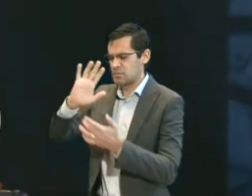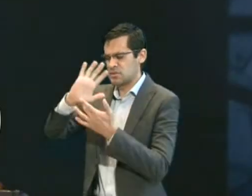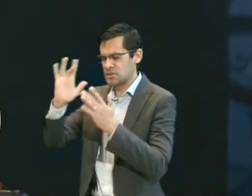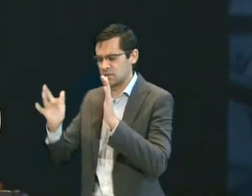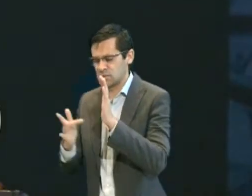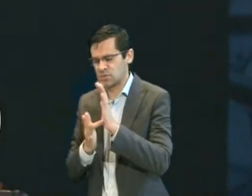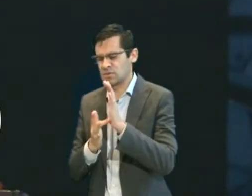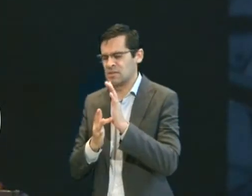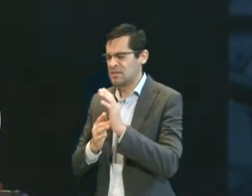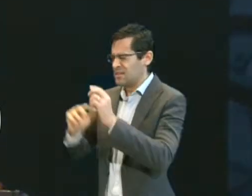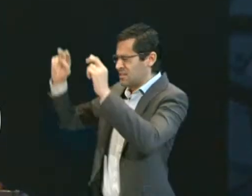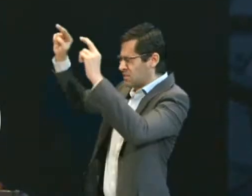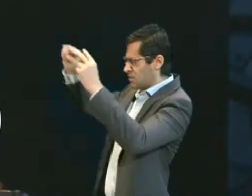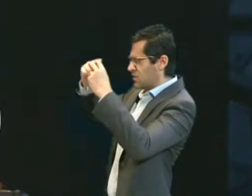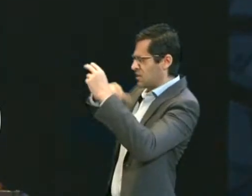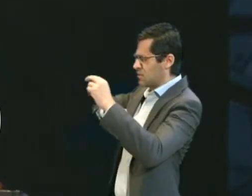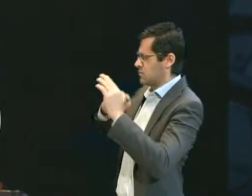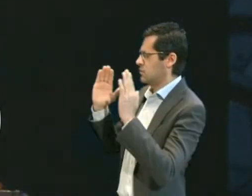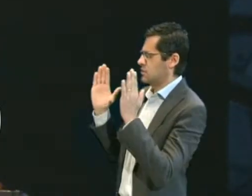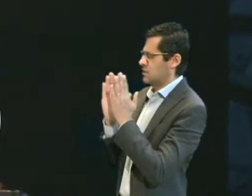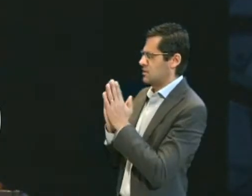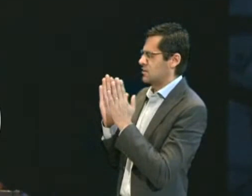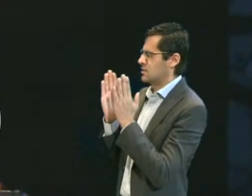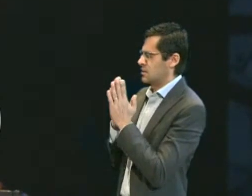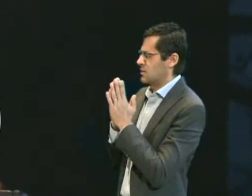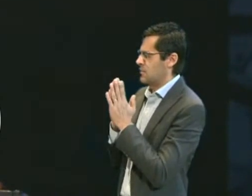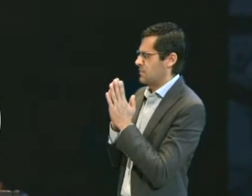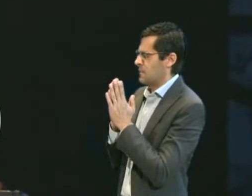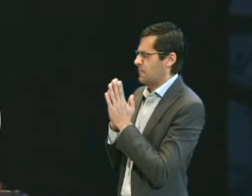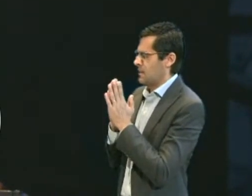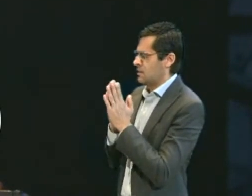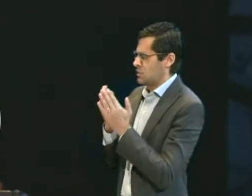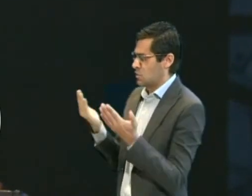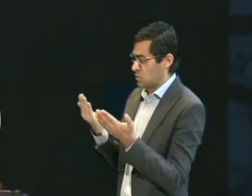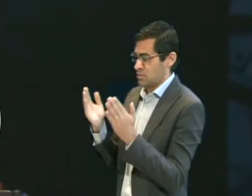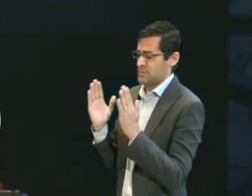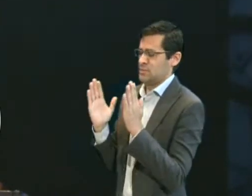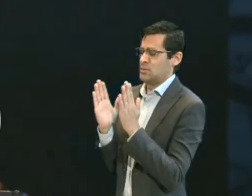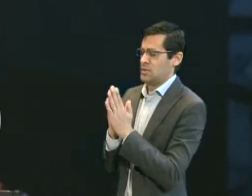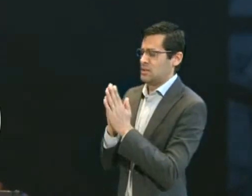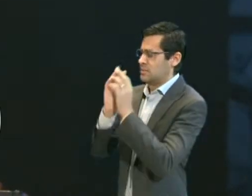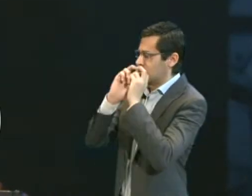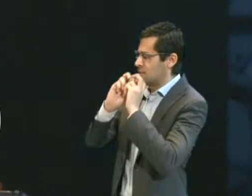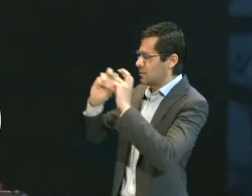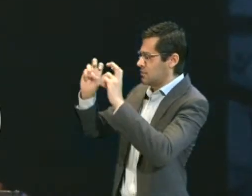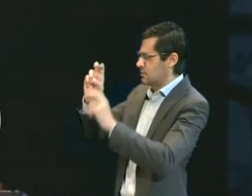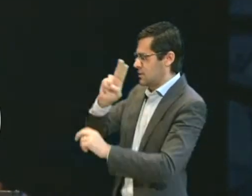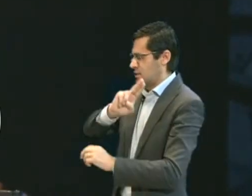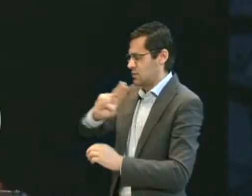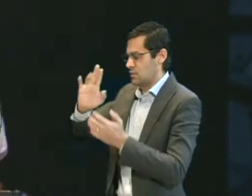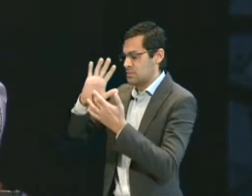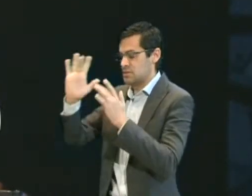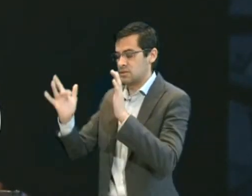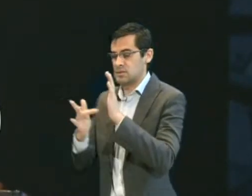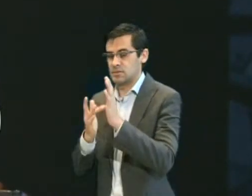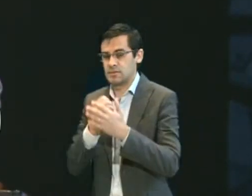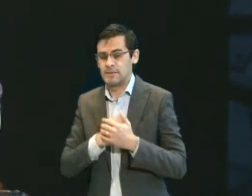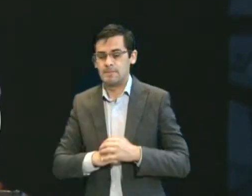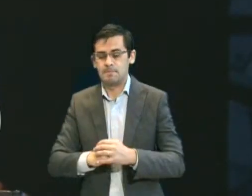Jesus, ouve a nossa oração hoje. É assim que oramos, Pai, em nome de Jesus,